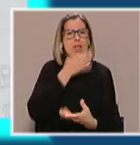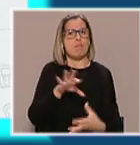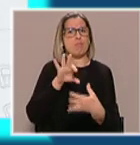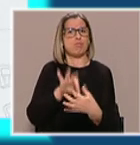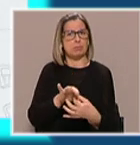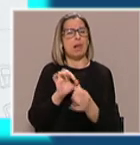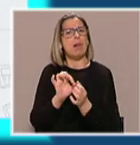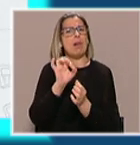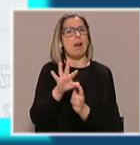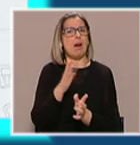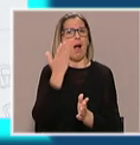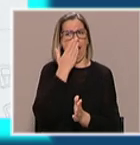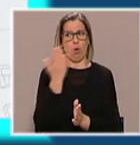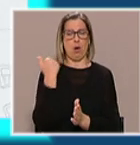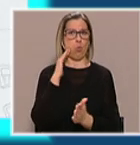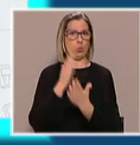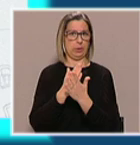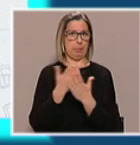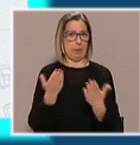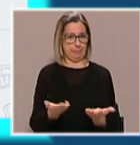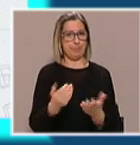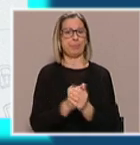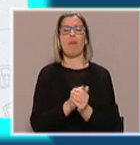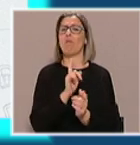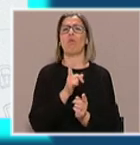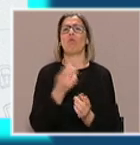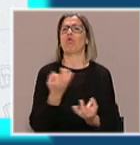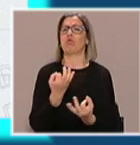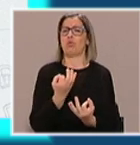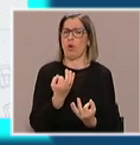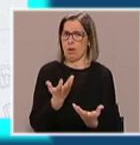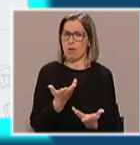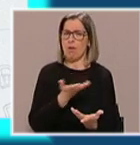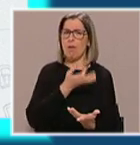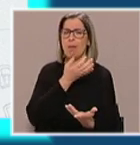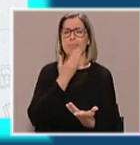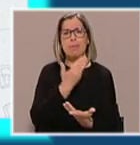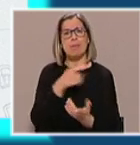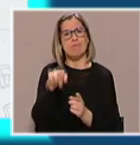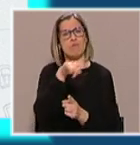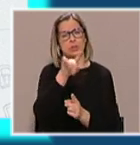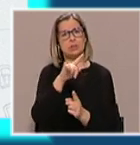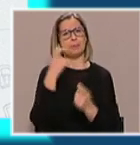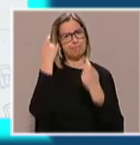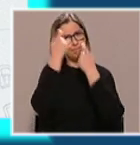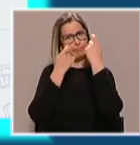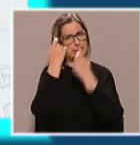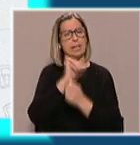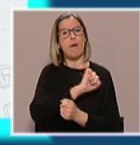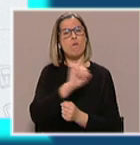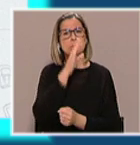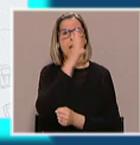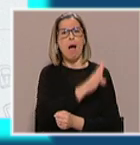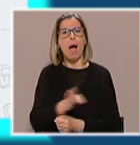desafio da aula anterior, que foi nada mais, nada menos do que vos pedido para refletirem sobre a vossa rotina